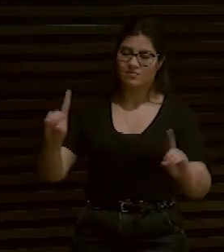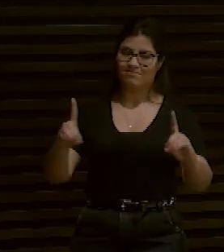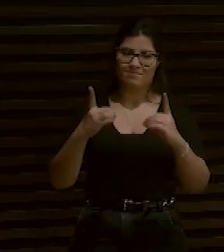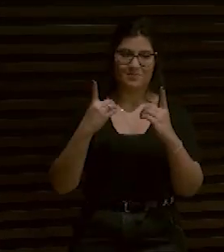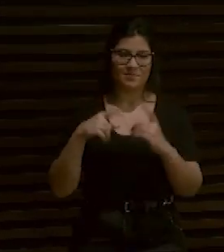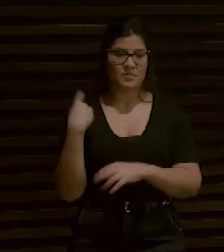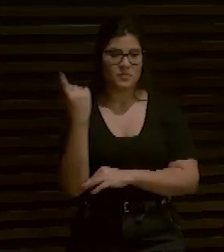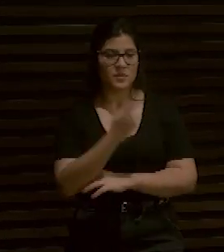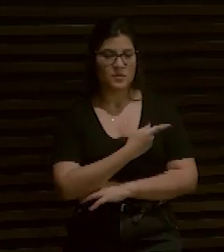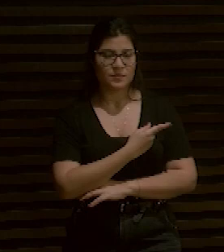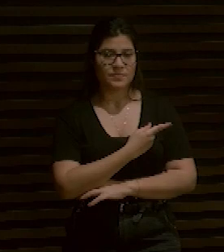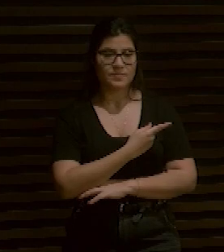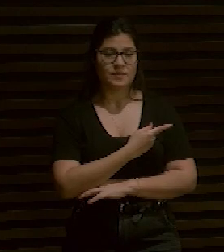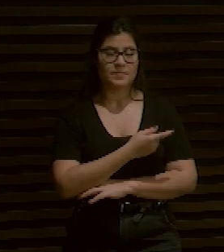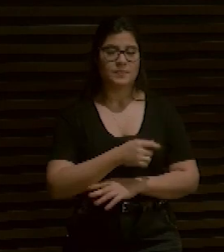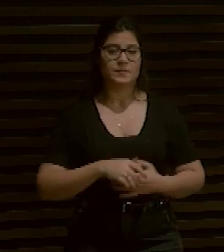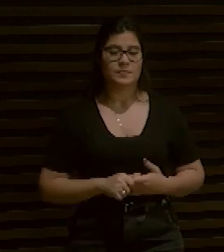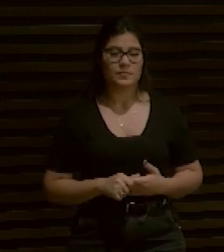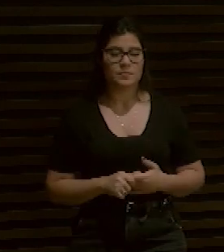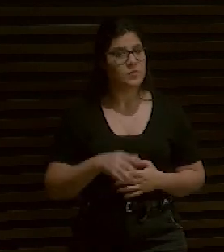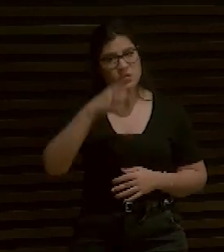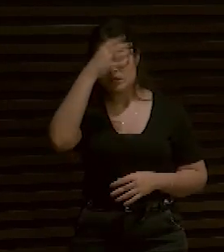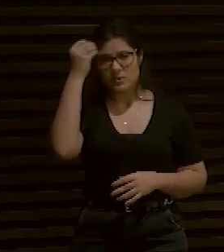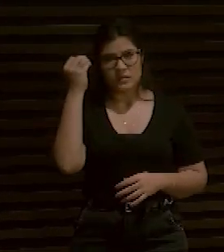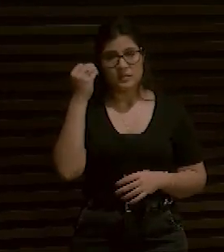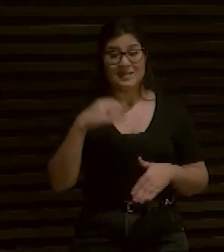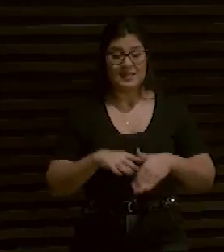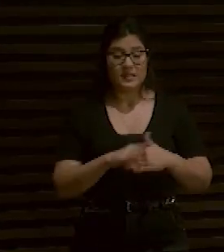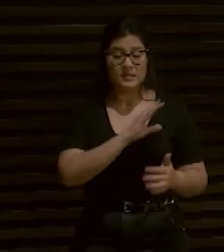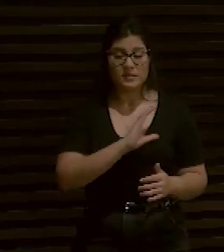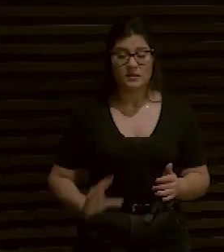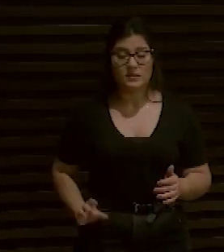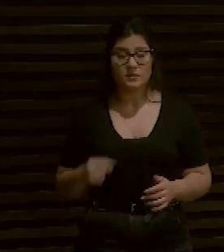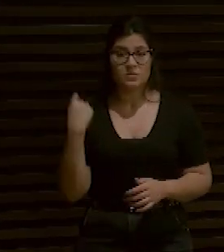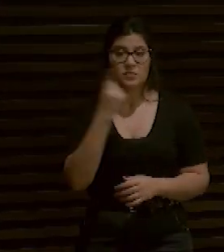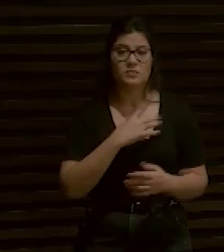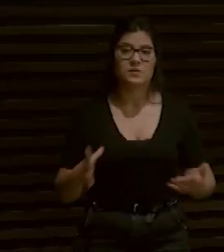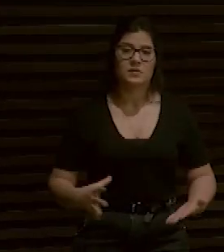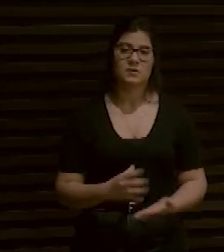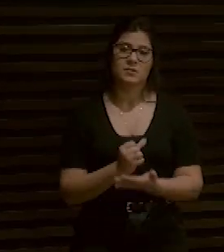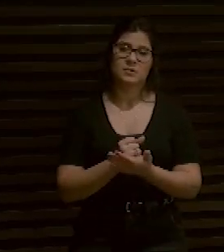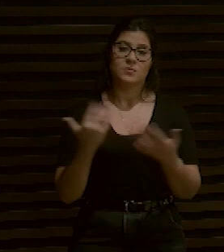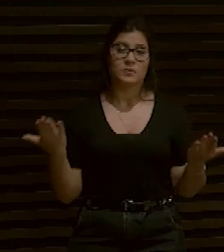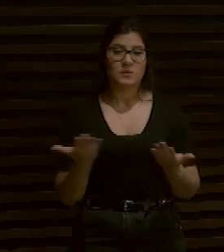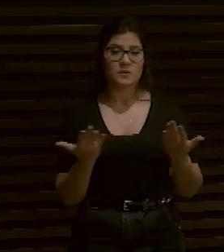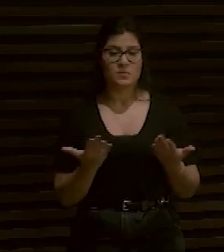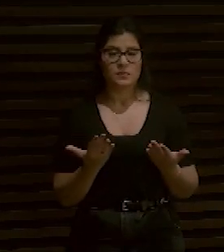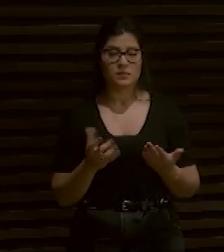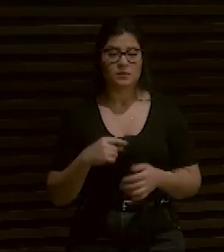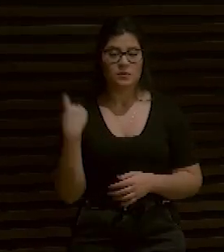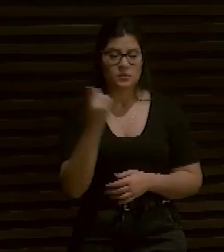um advogado que é por nós. Não esqueçam que em Cristo nós fomos salvos, que agora nós estamos